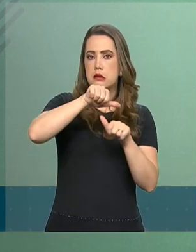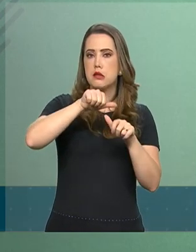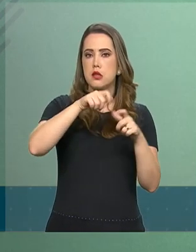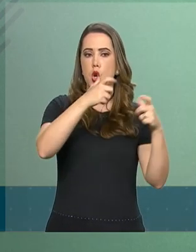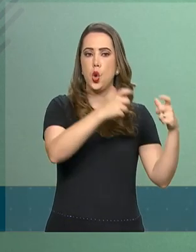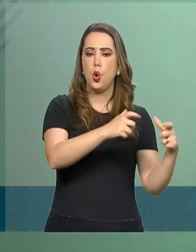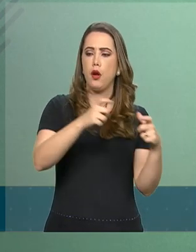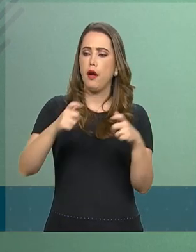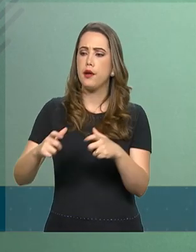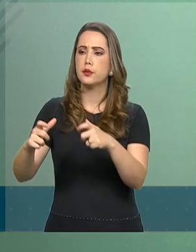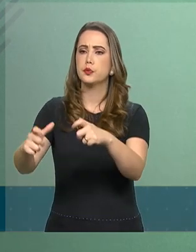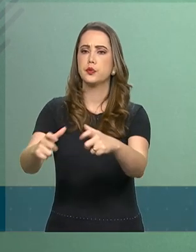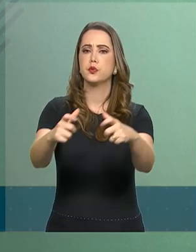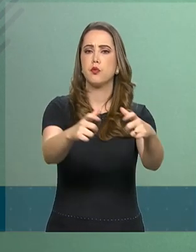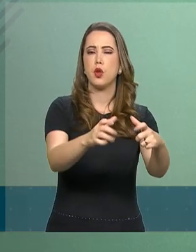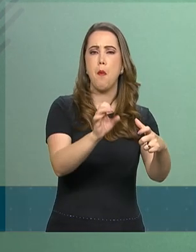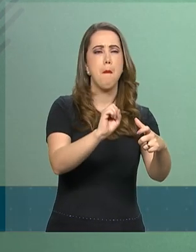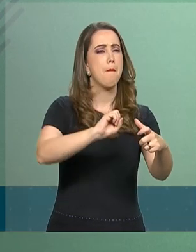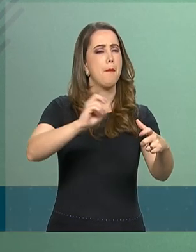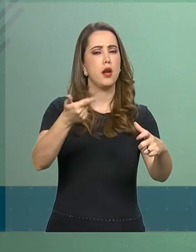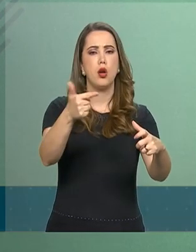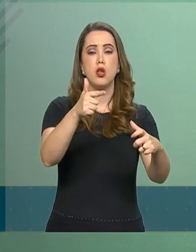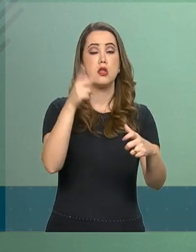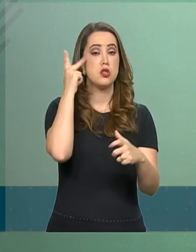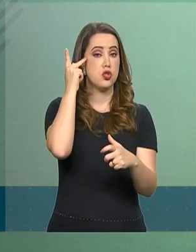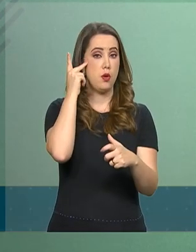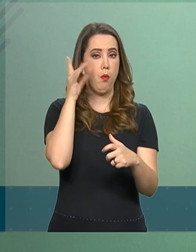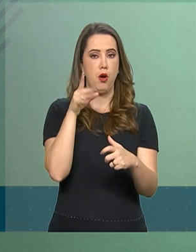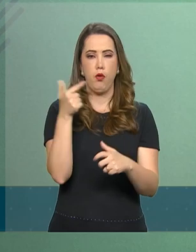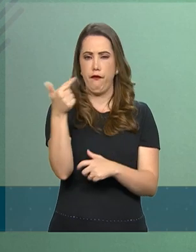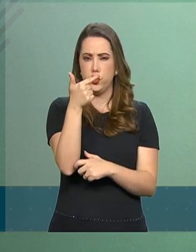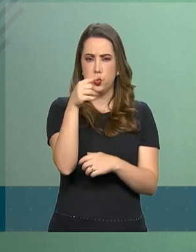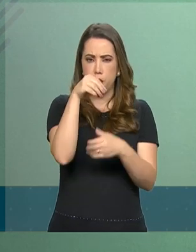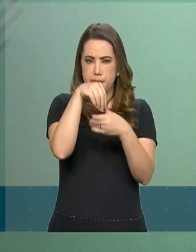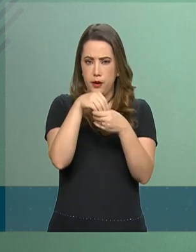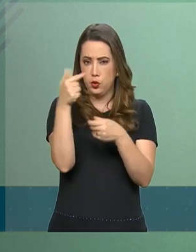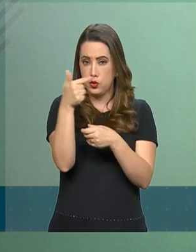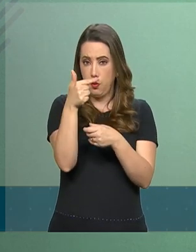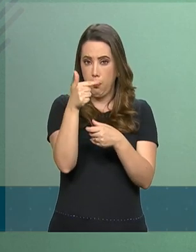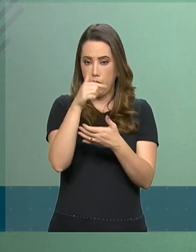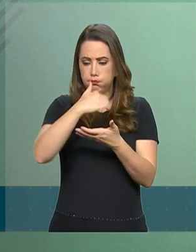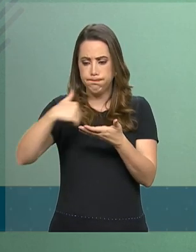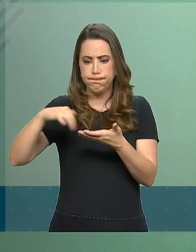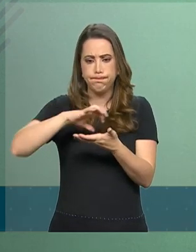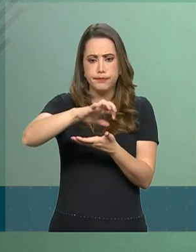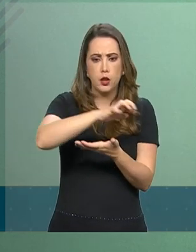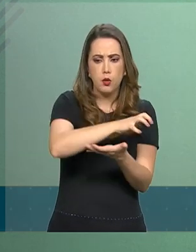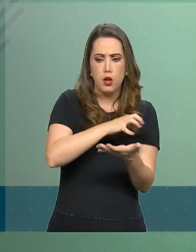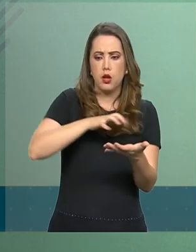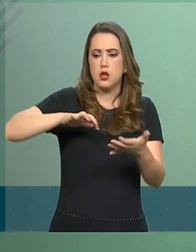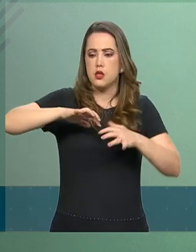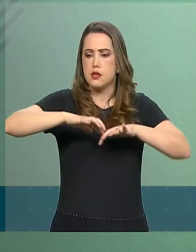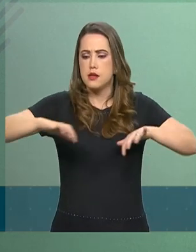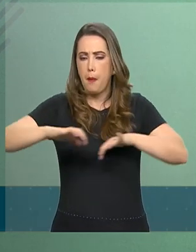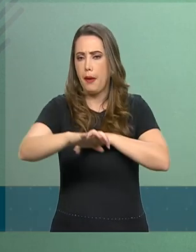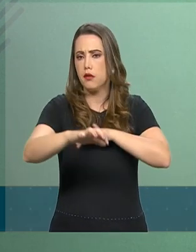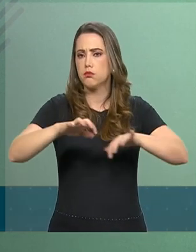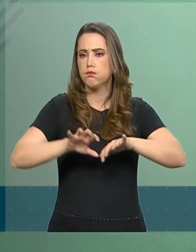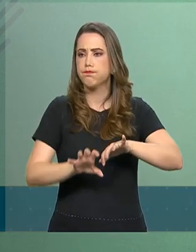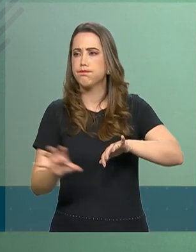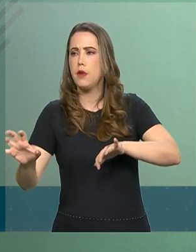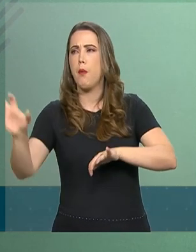para unidades federais feita em fevereiro sob a coordenação da